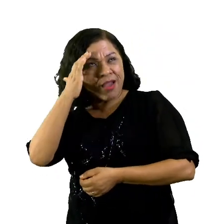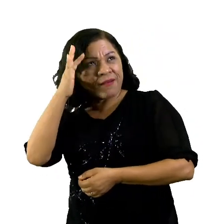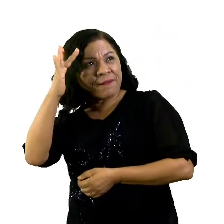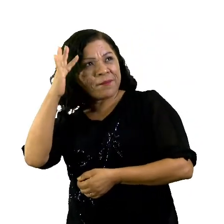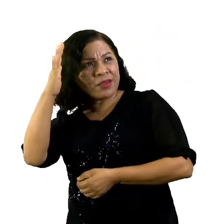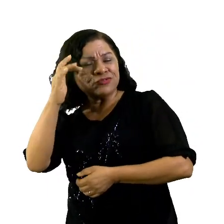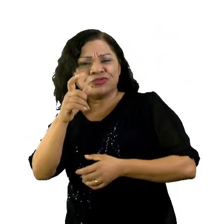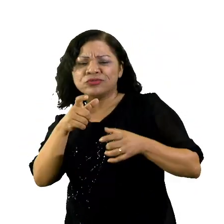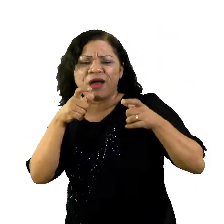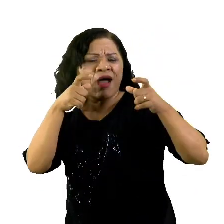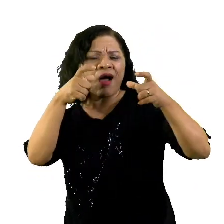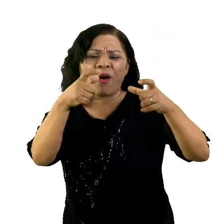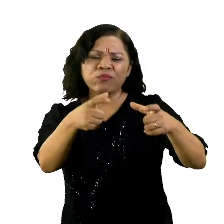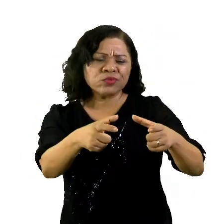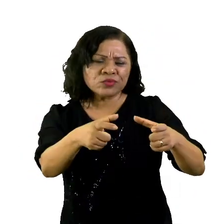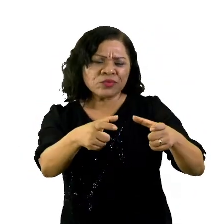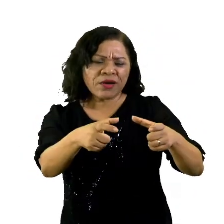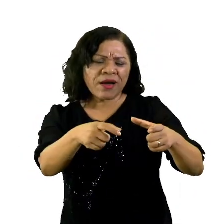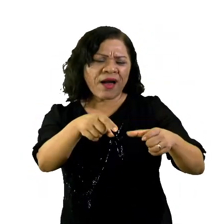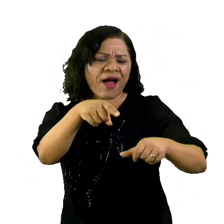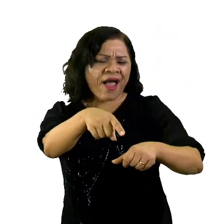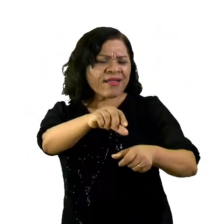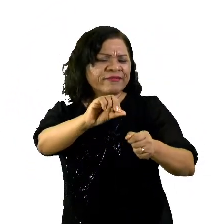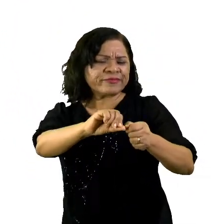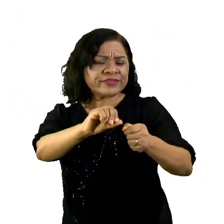estão? O que elas estão fazendo?